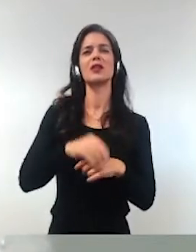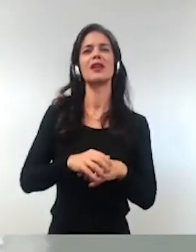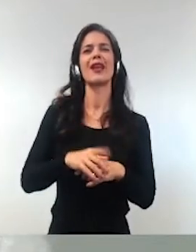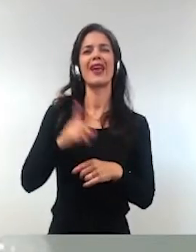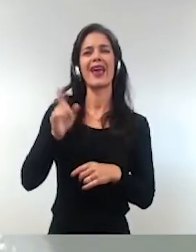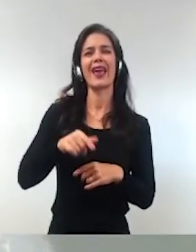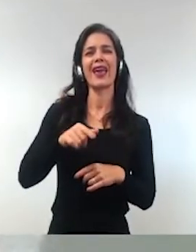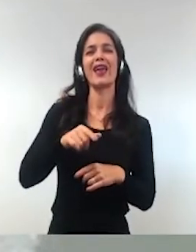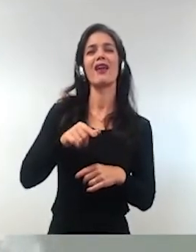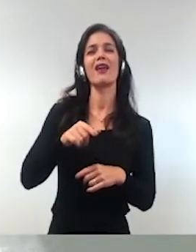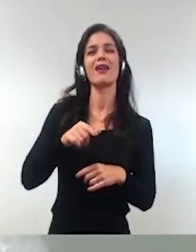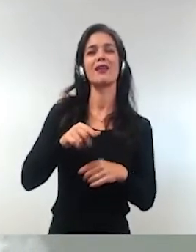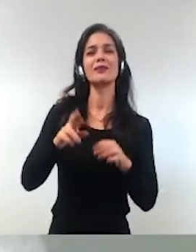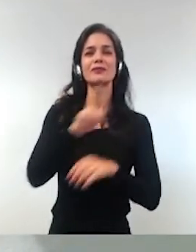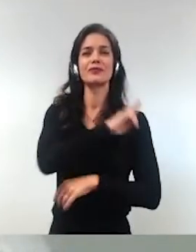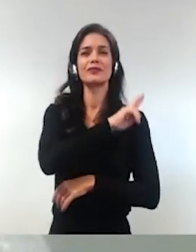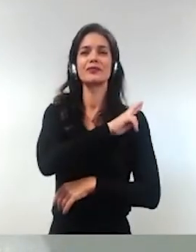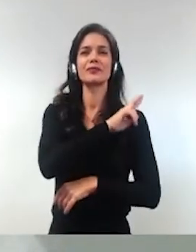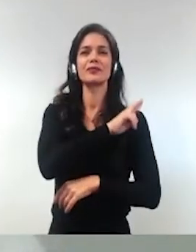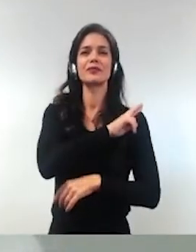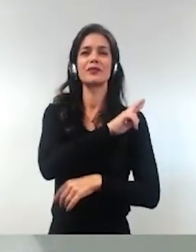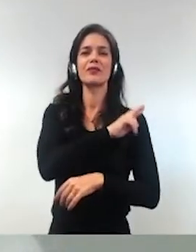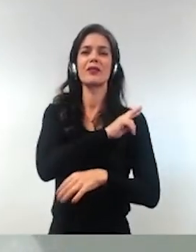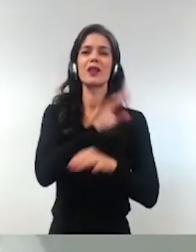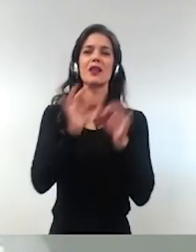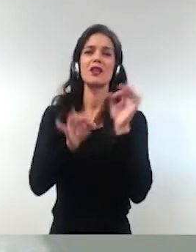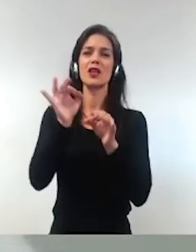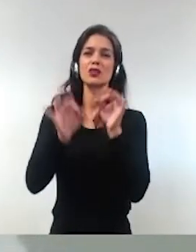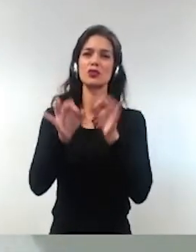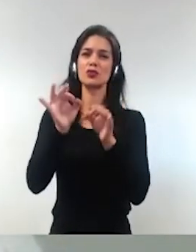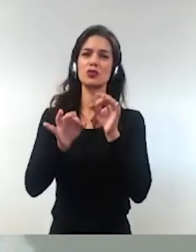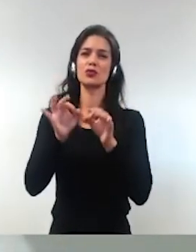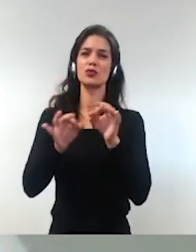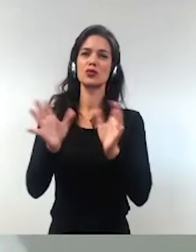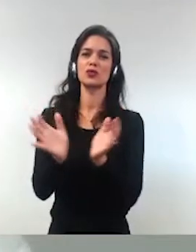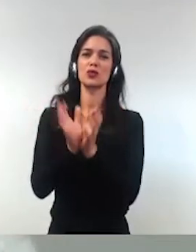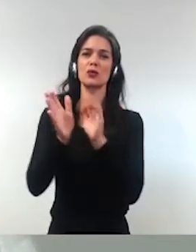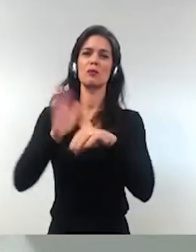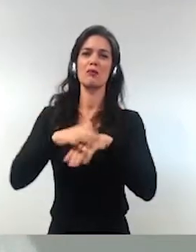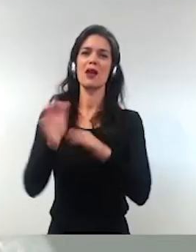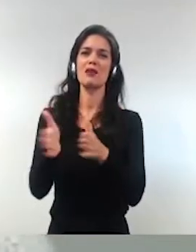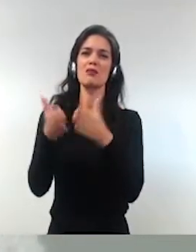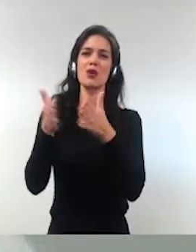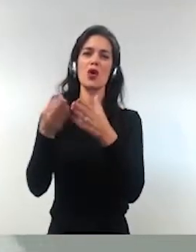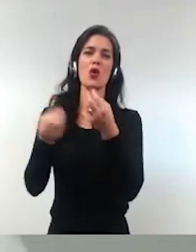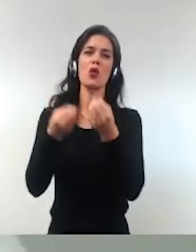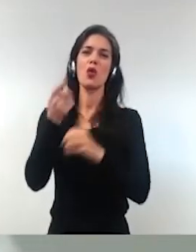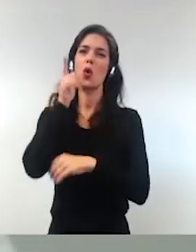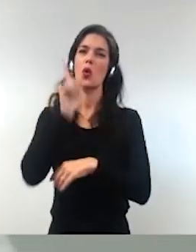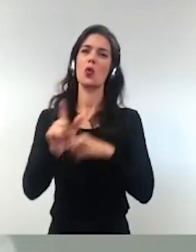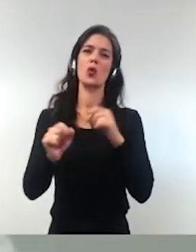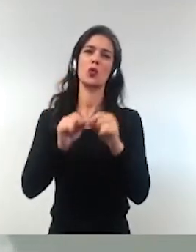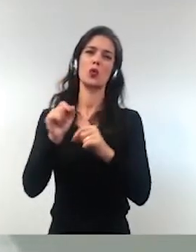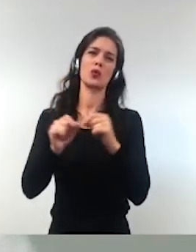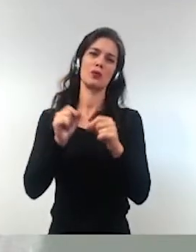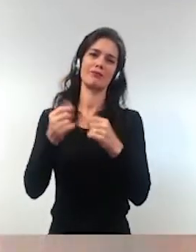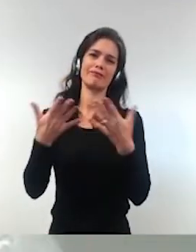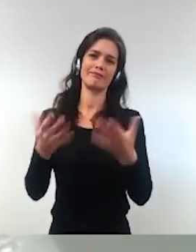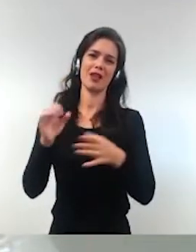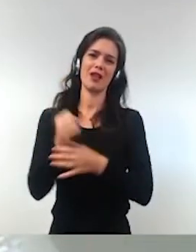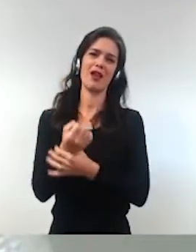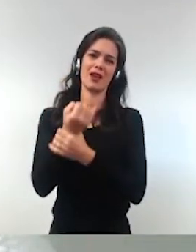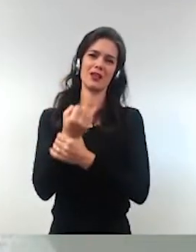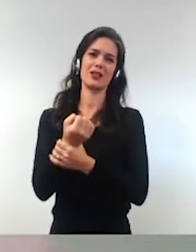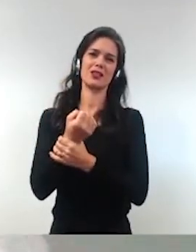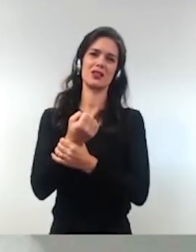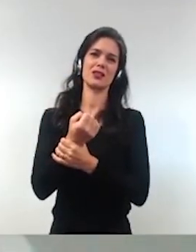é responsável pelo acesso à justiça dos mais pobres. Como garantir algum mecanismo de ius postulandi